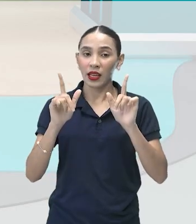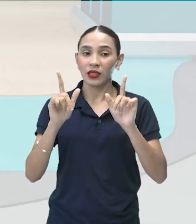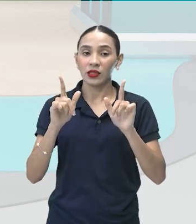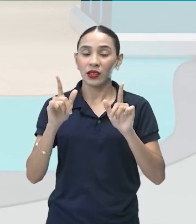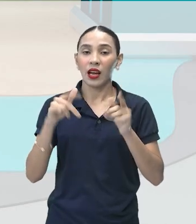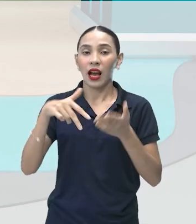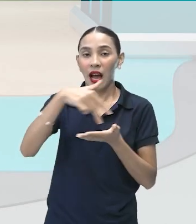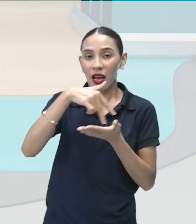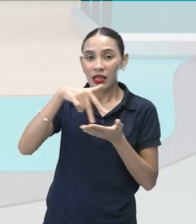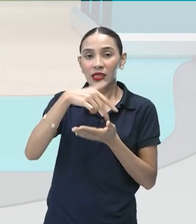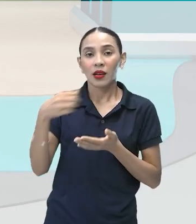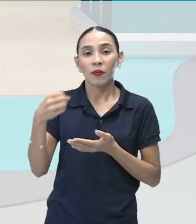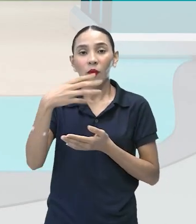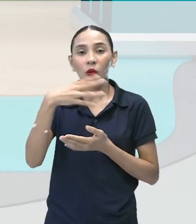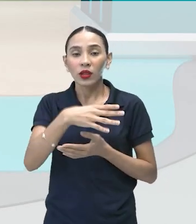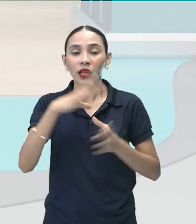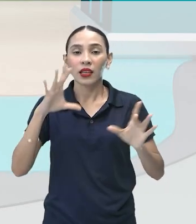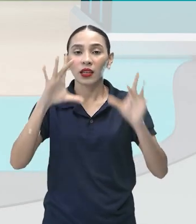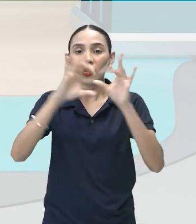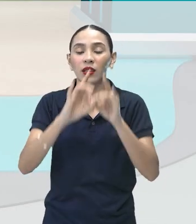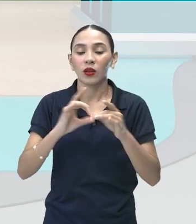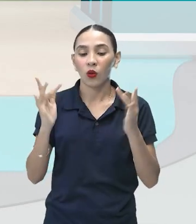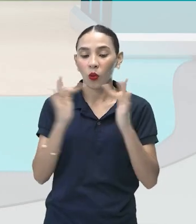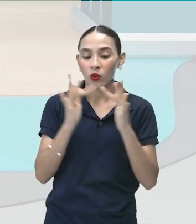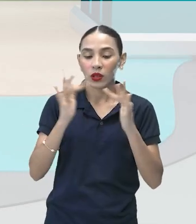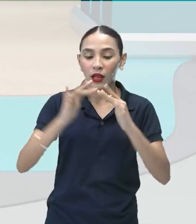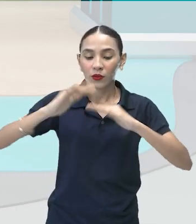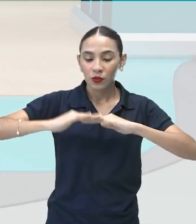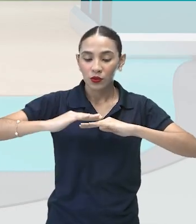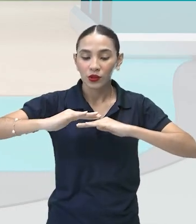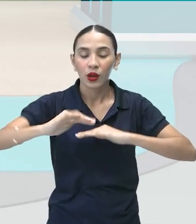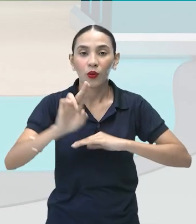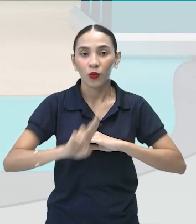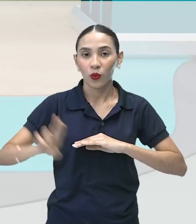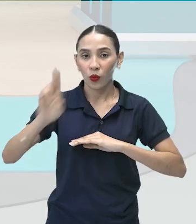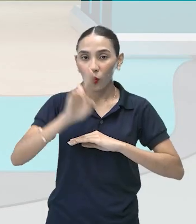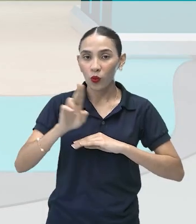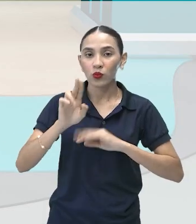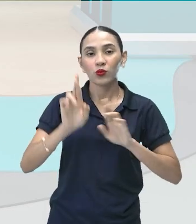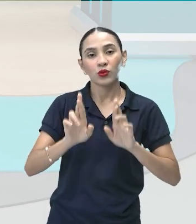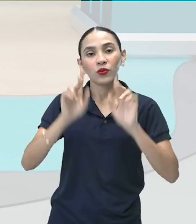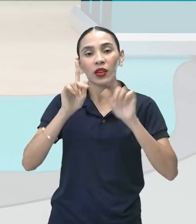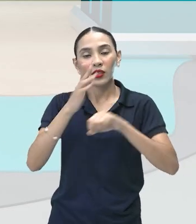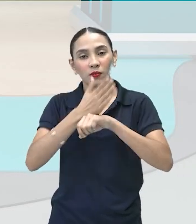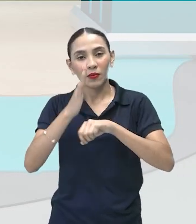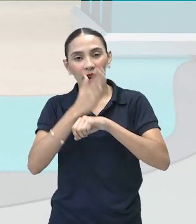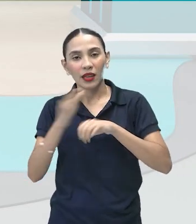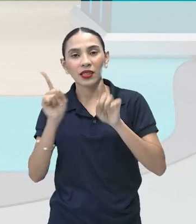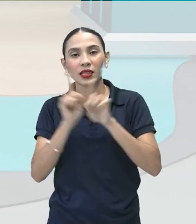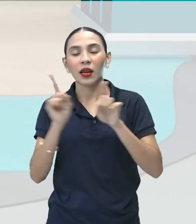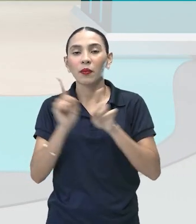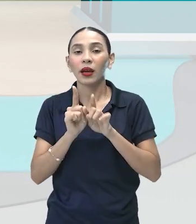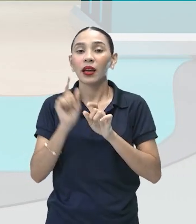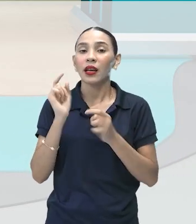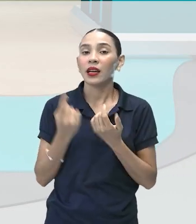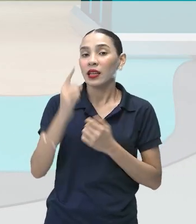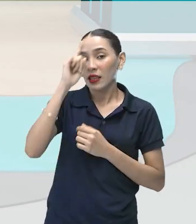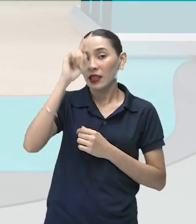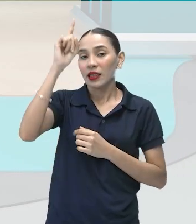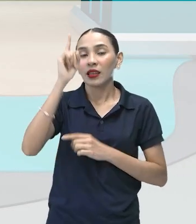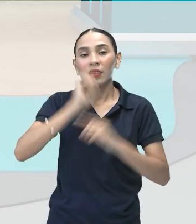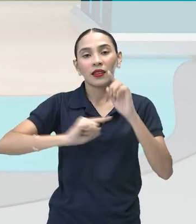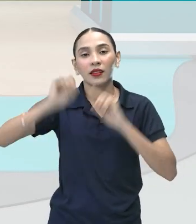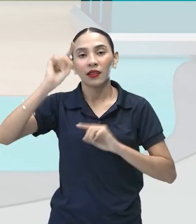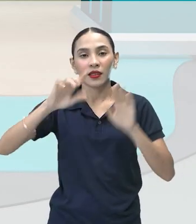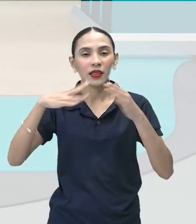moderna valoriza a conexão com o chão, o uso de diferentes dinâmicas e a improvisação. Quando o balé clássico vem